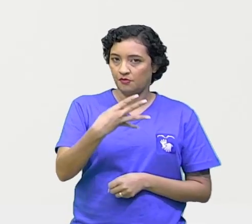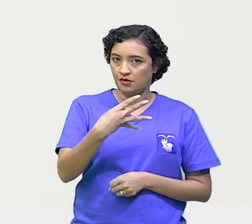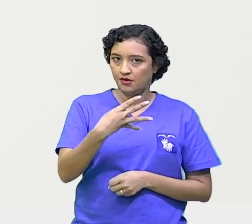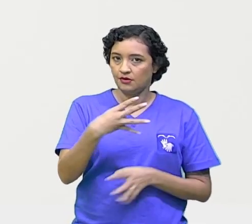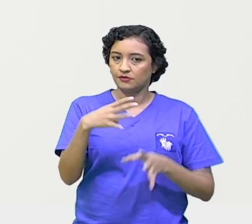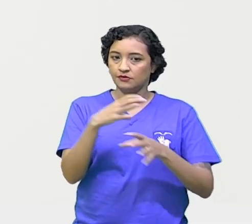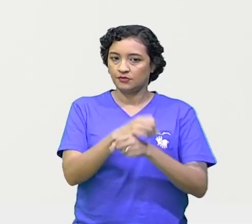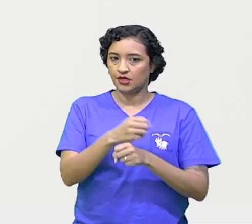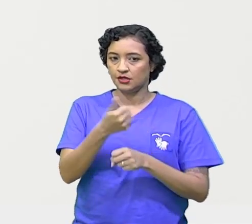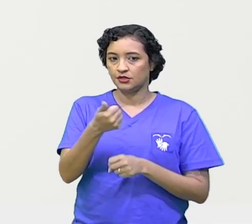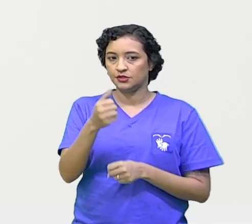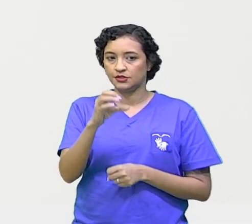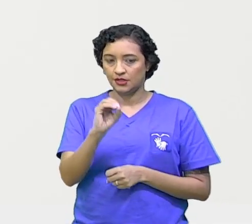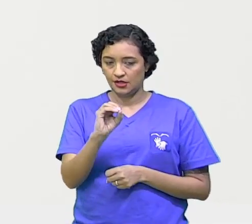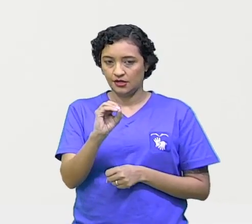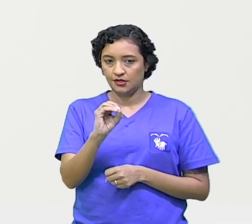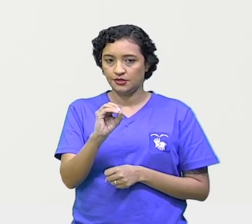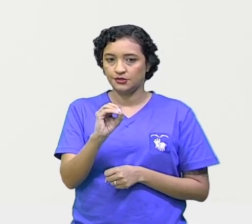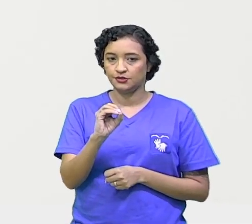mais 10